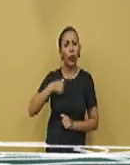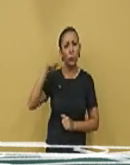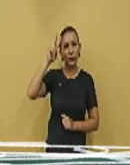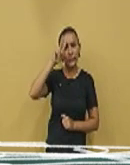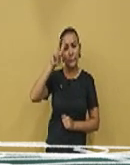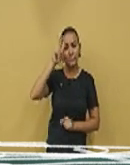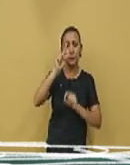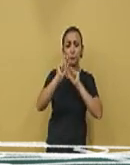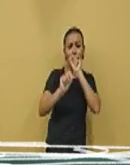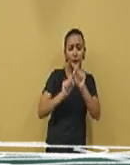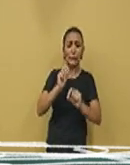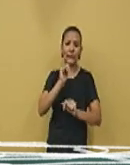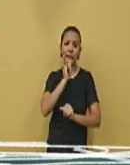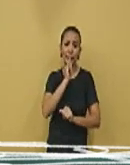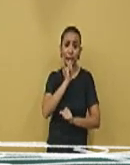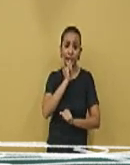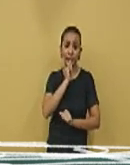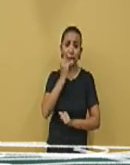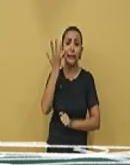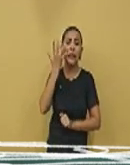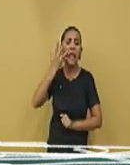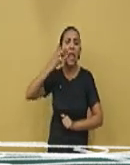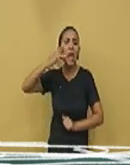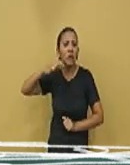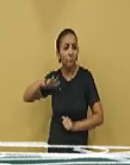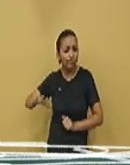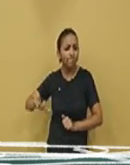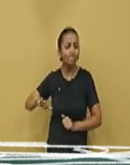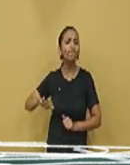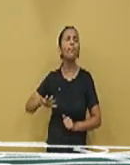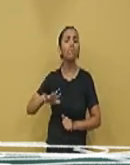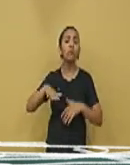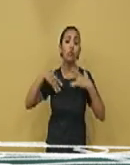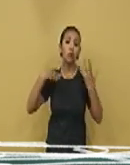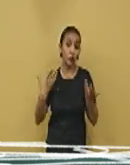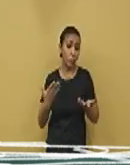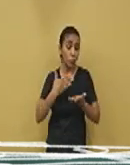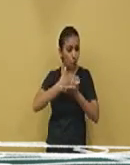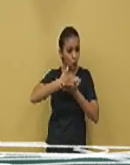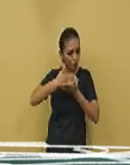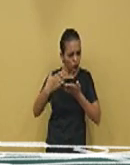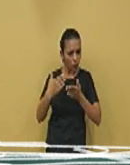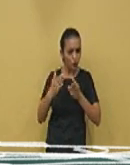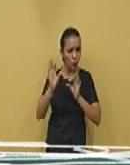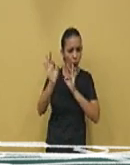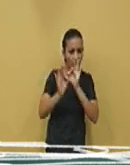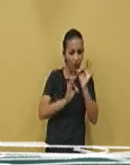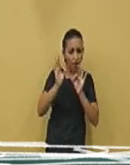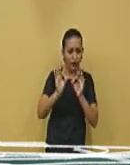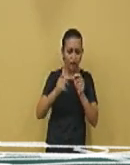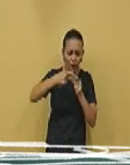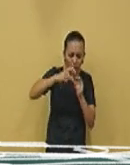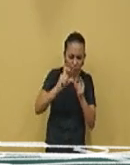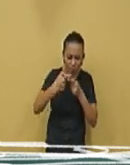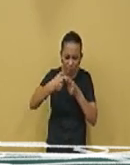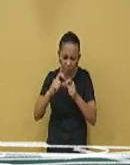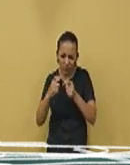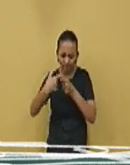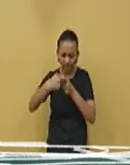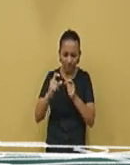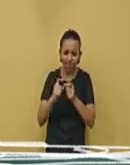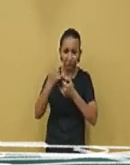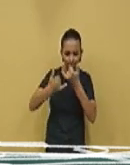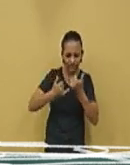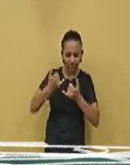lembramos, por exemplo, da infância, quando a gente começava a montar quebra-cabeças. Começávamos